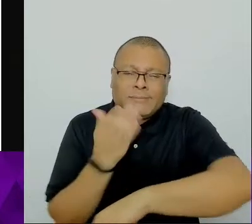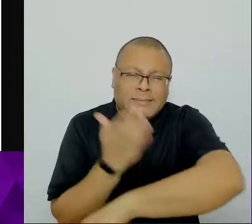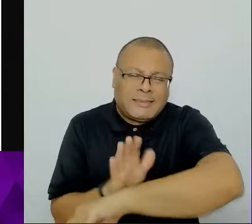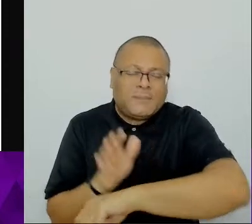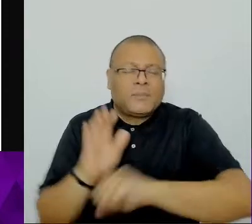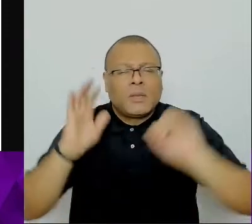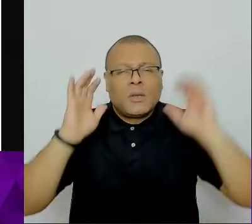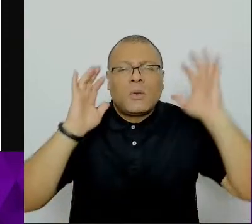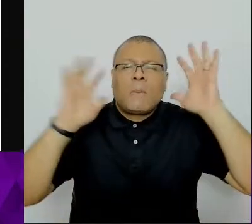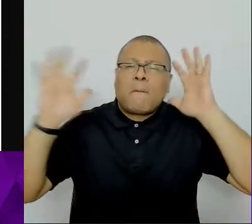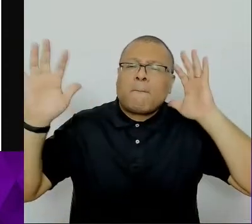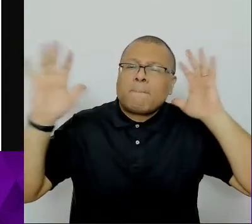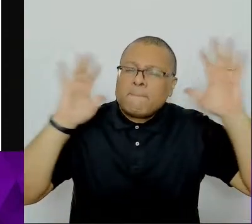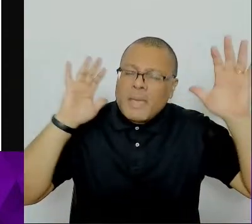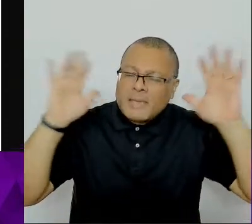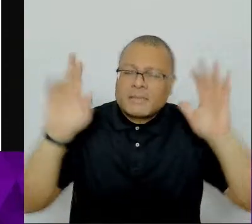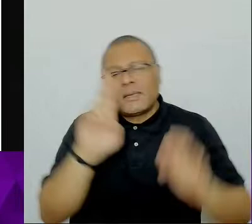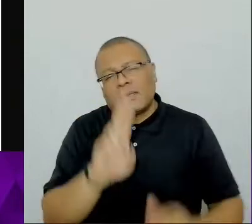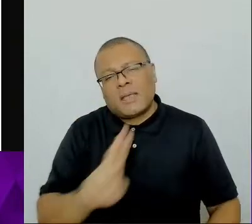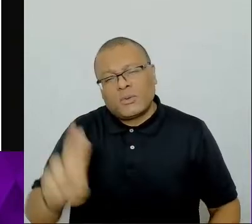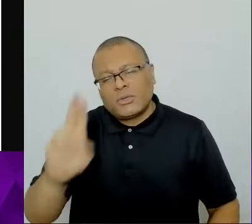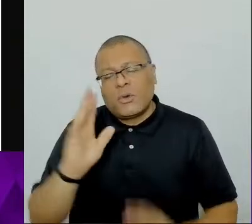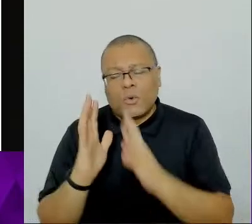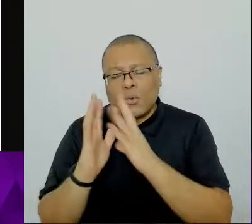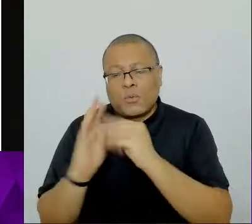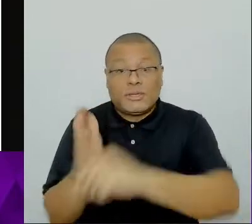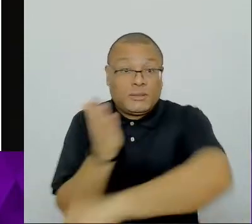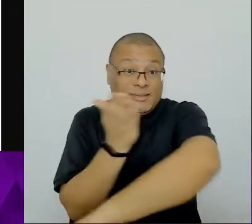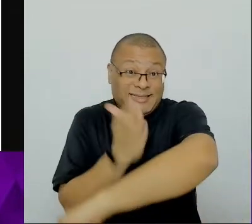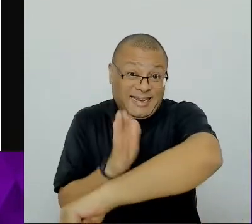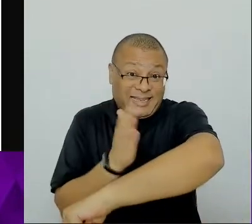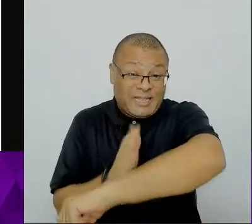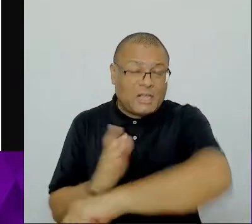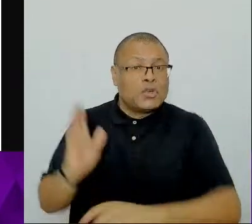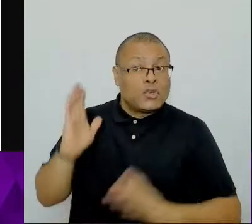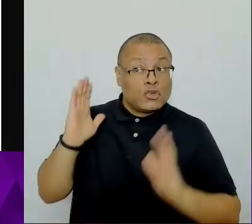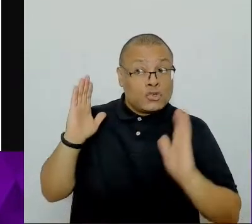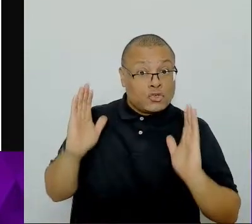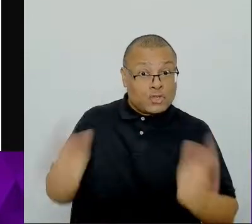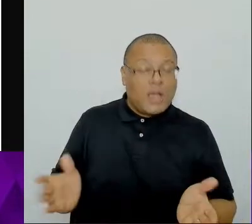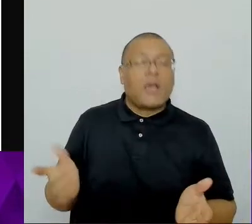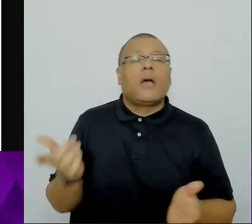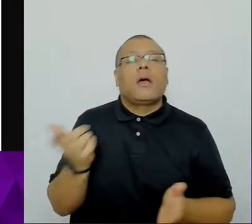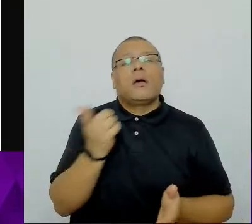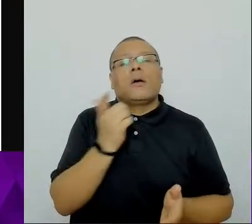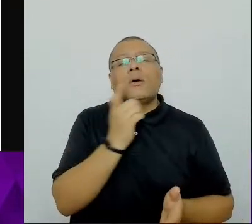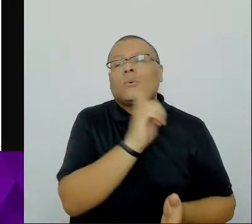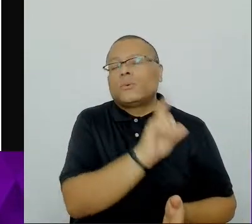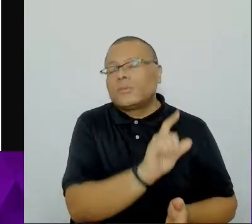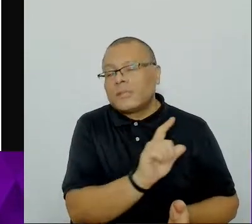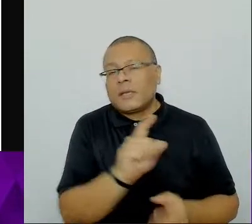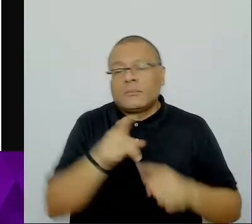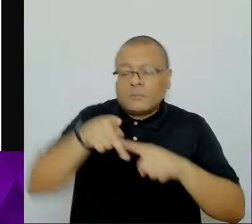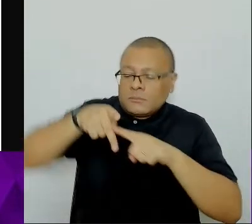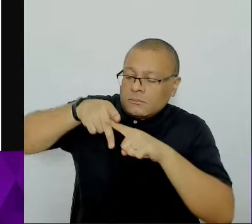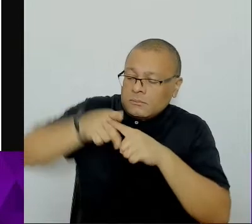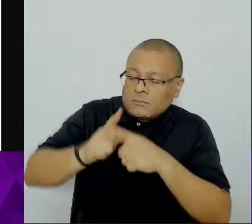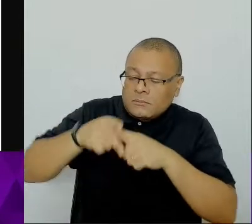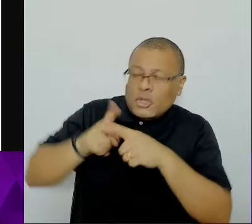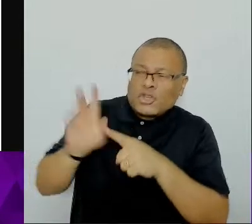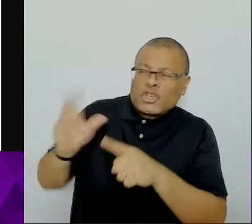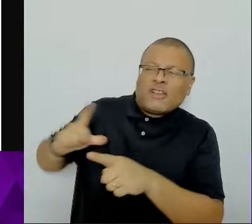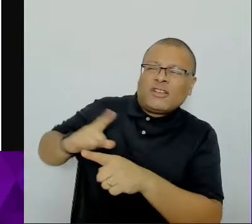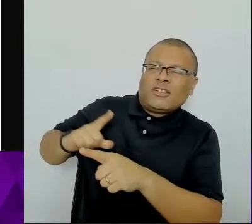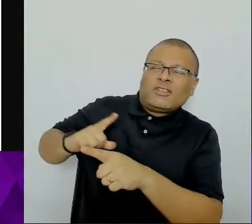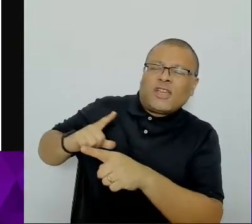pensa na utilização de um modelo pré-treinado, a gente consegue ajustar esse modelo, fazer